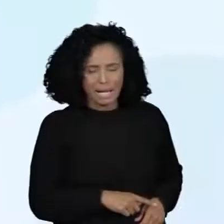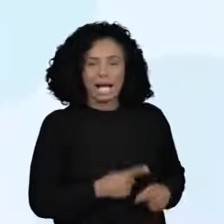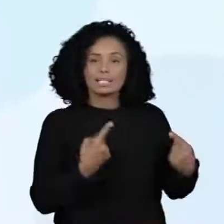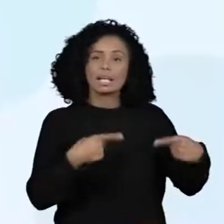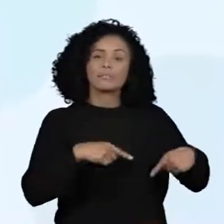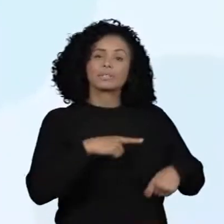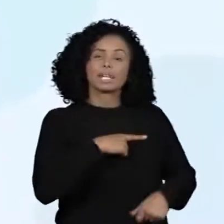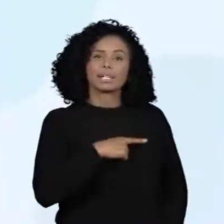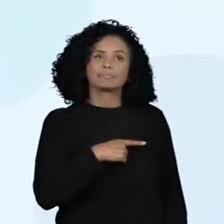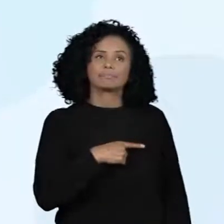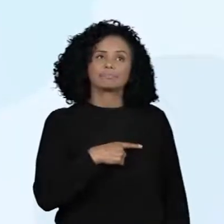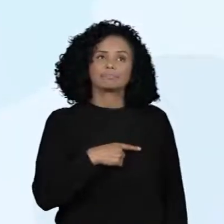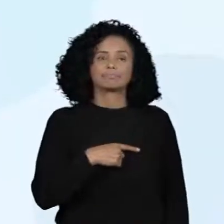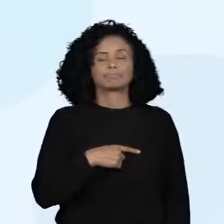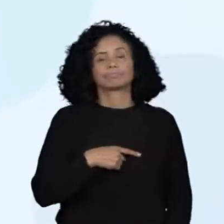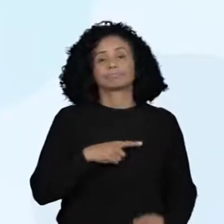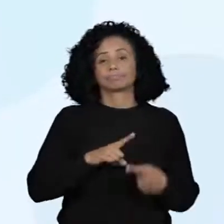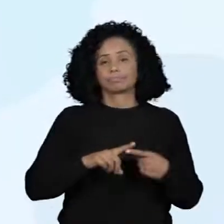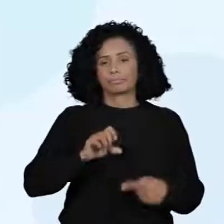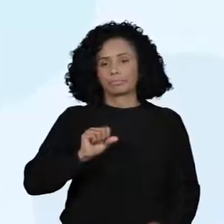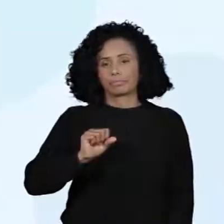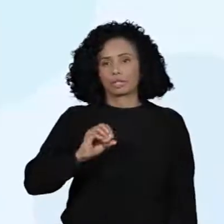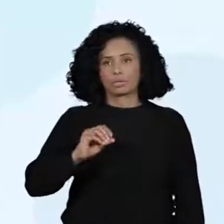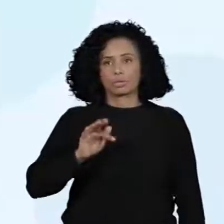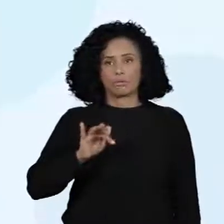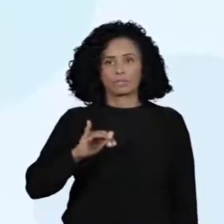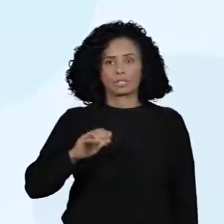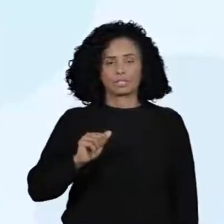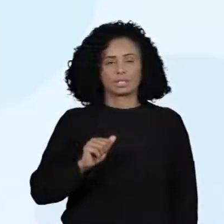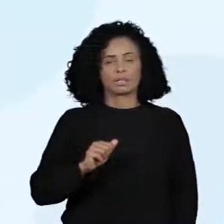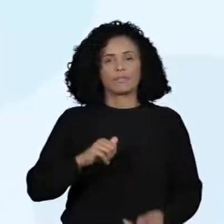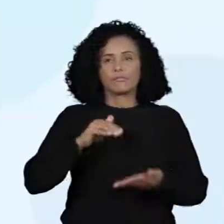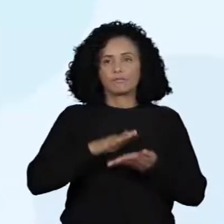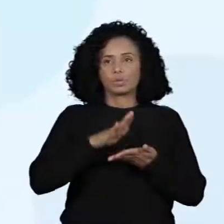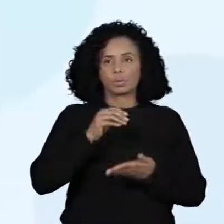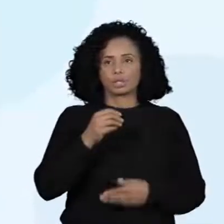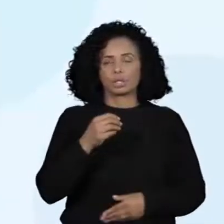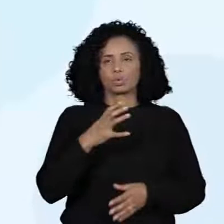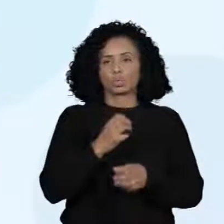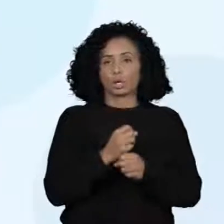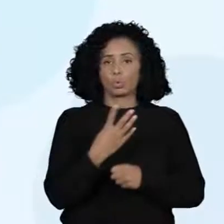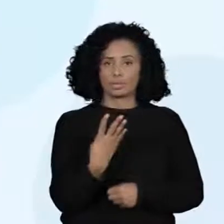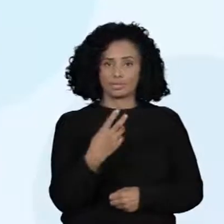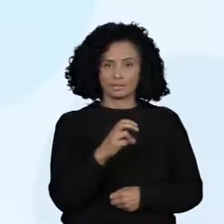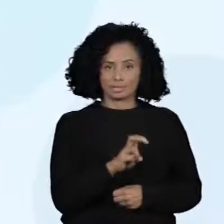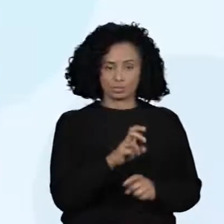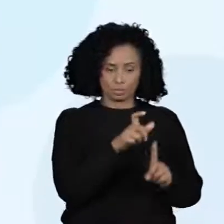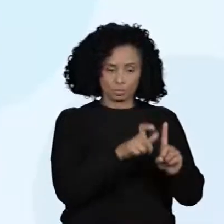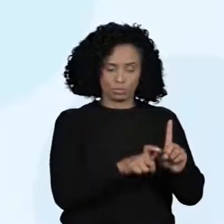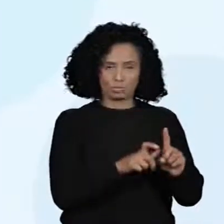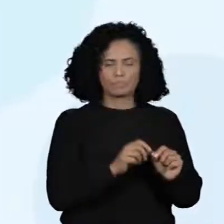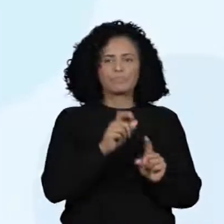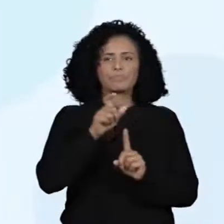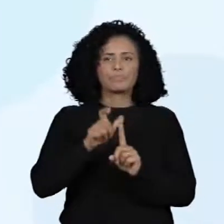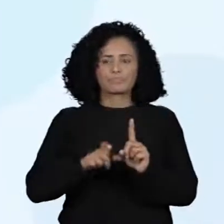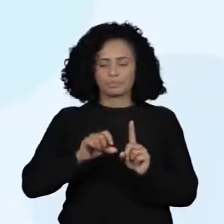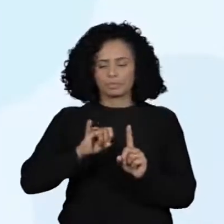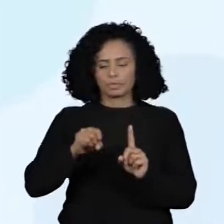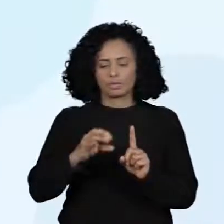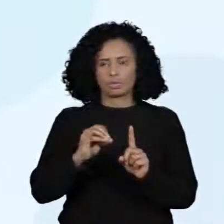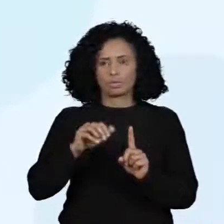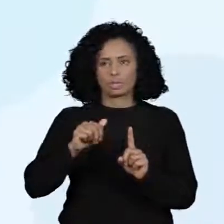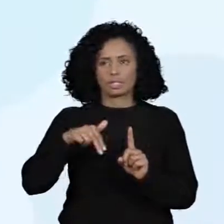Pro. Sofia tem 45 figurinhas e Joana tem 13 a menos que